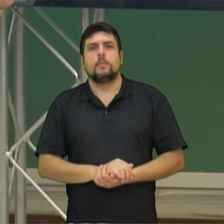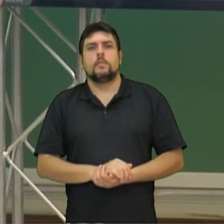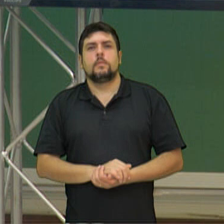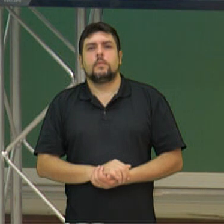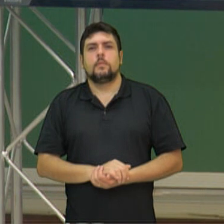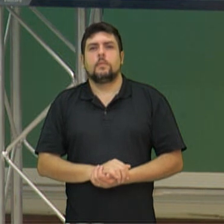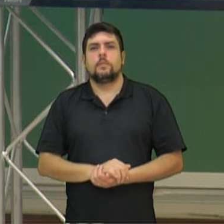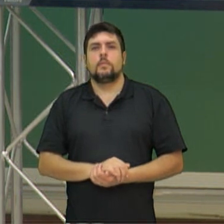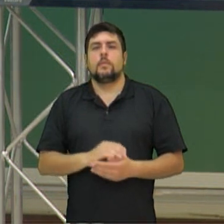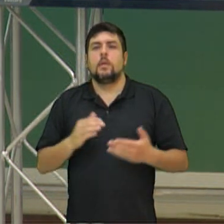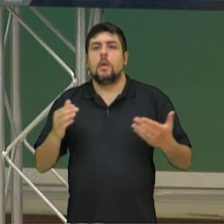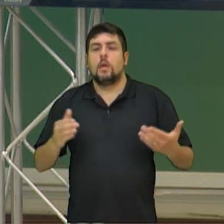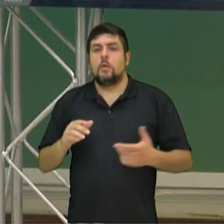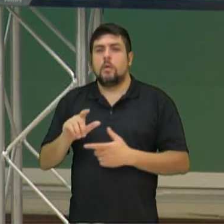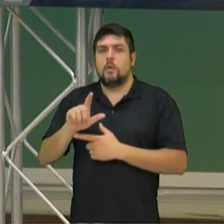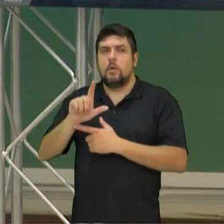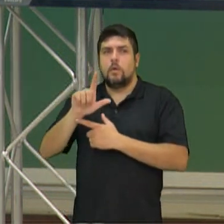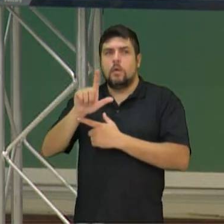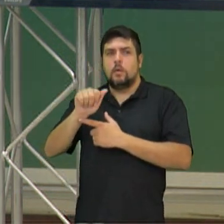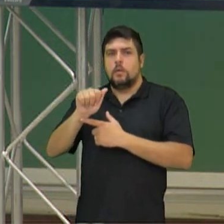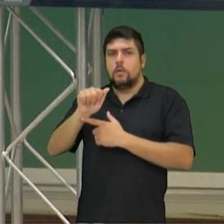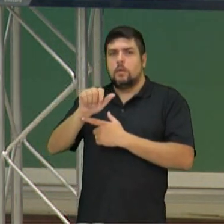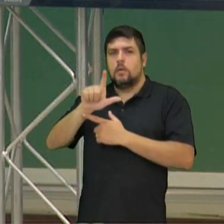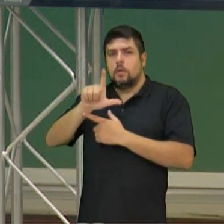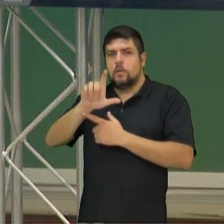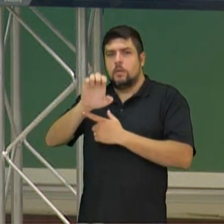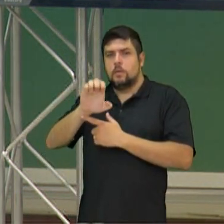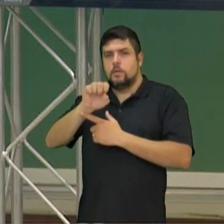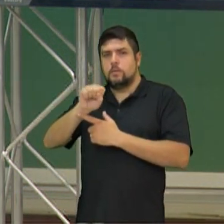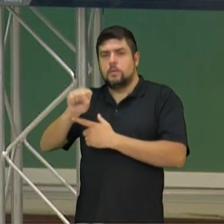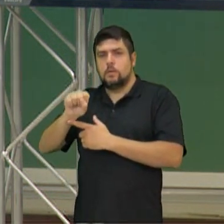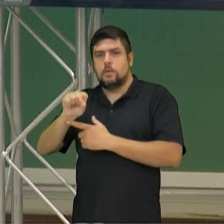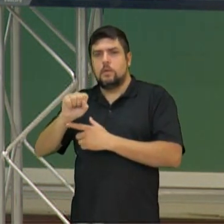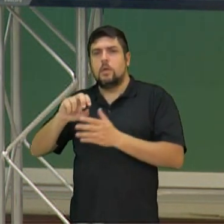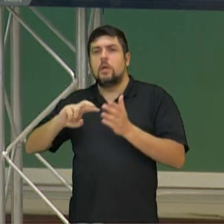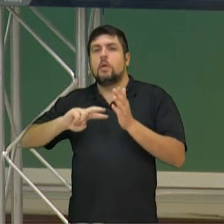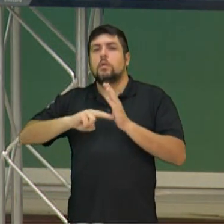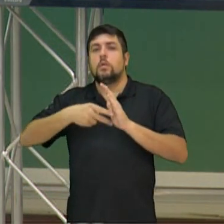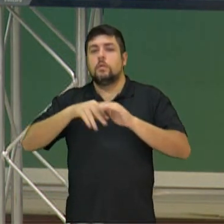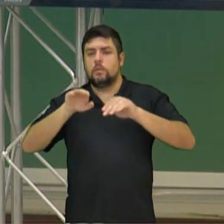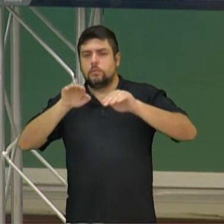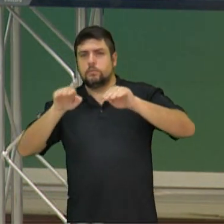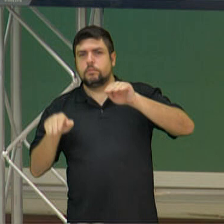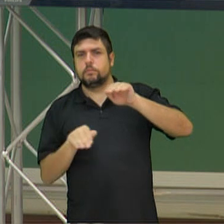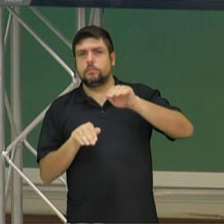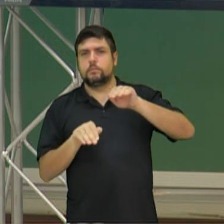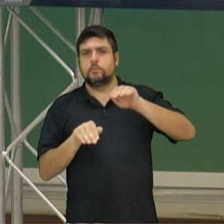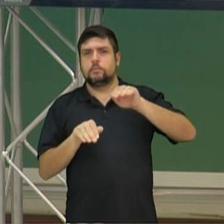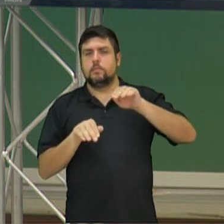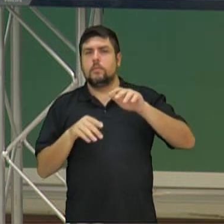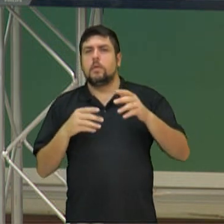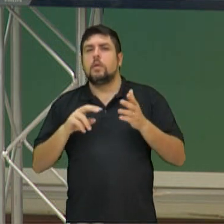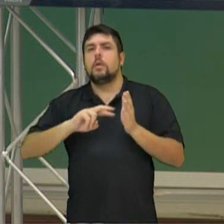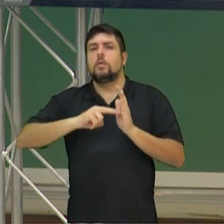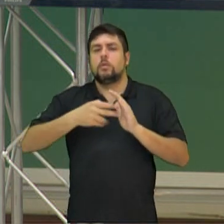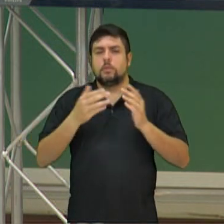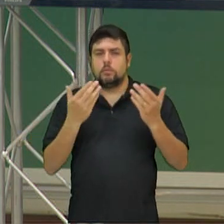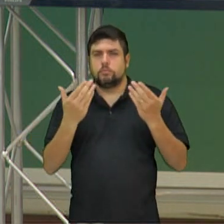o less. O less significa menos, aonde a gente utiliza para fazer o comparativo